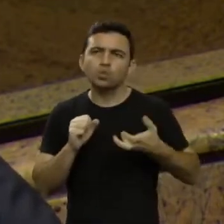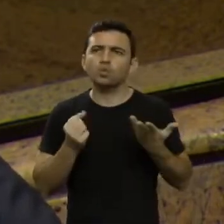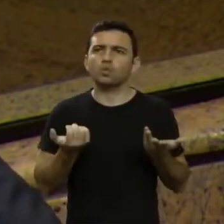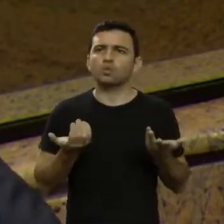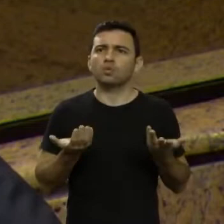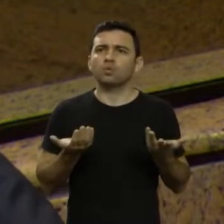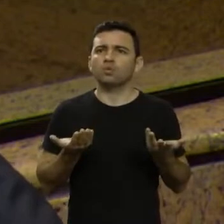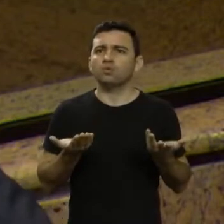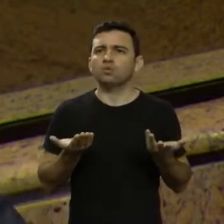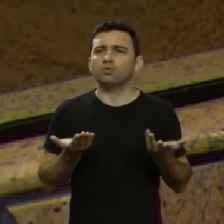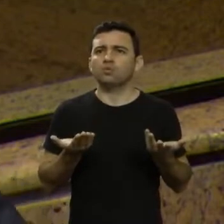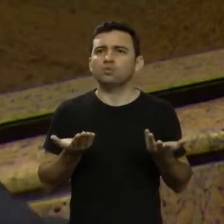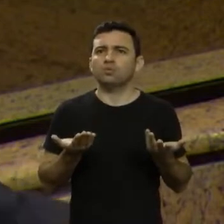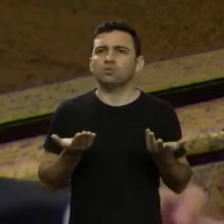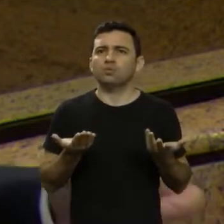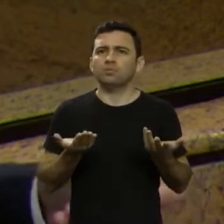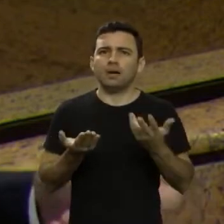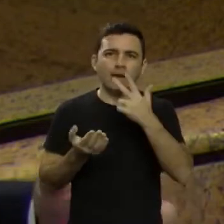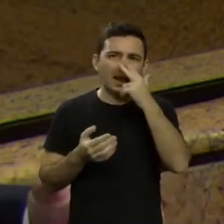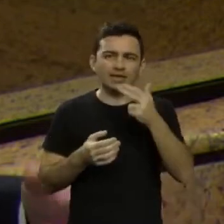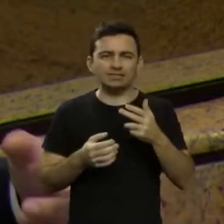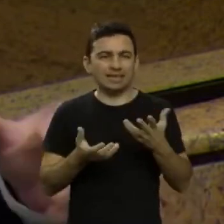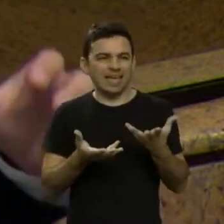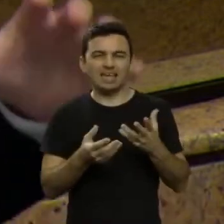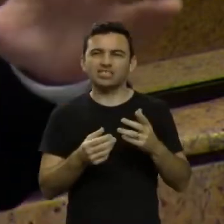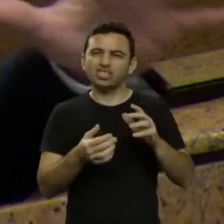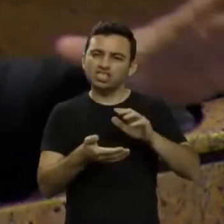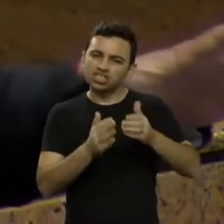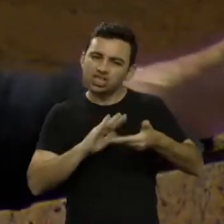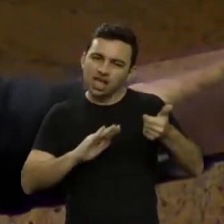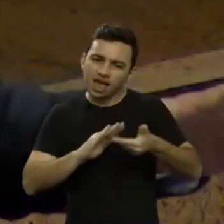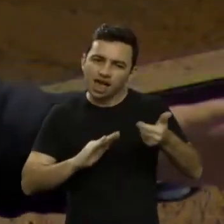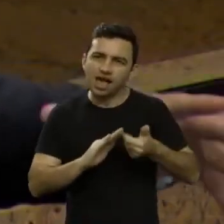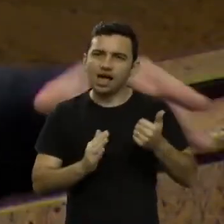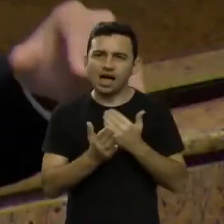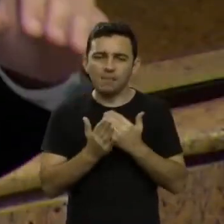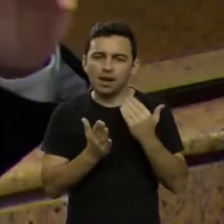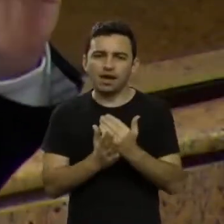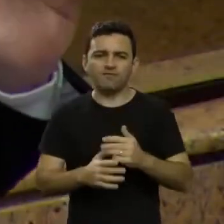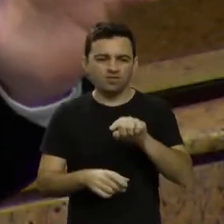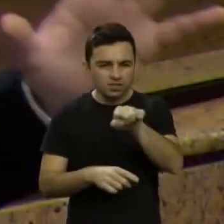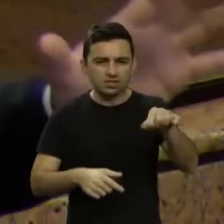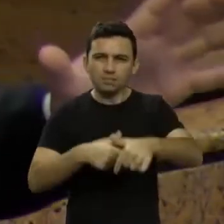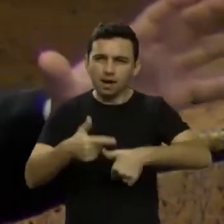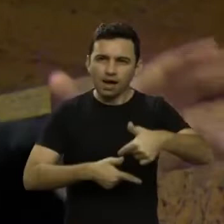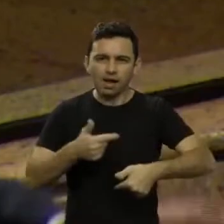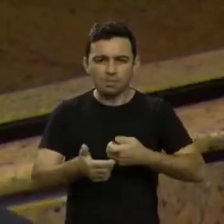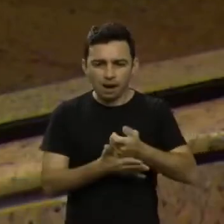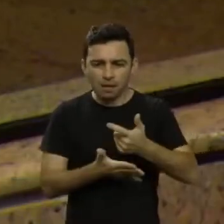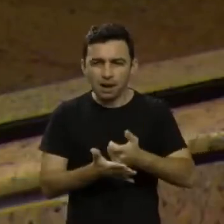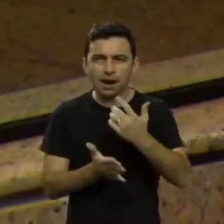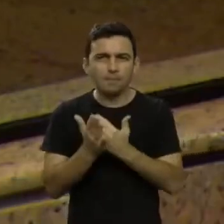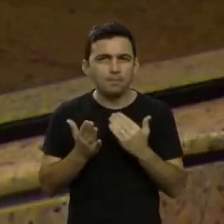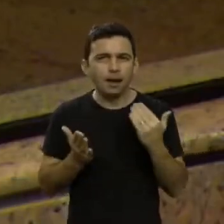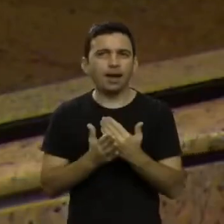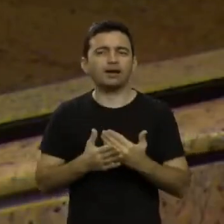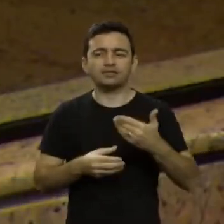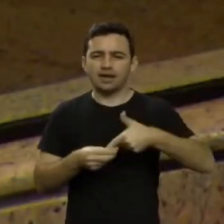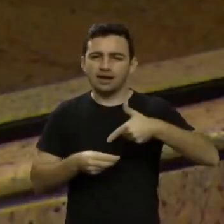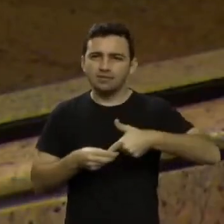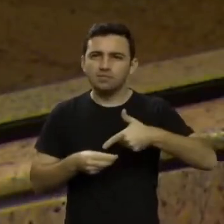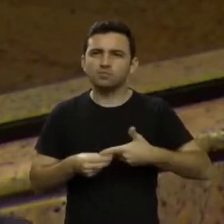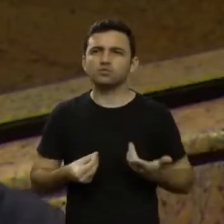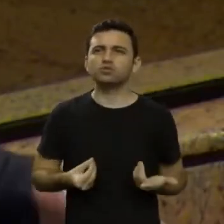como algo a ser sugado. Trabalhe mais, catarinense, pague mais caro na gasolina. Nós precisamos